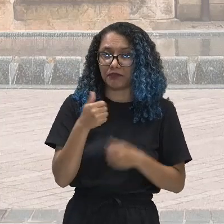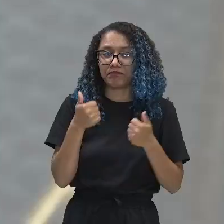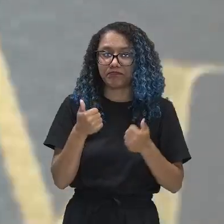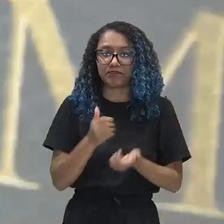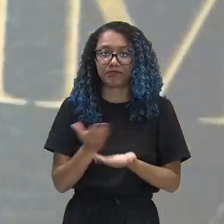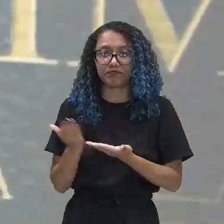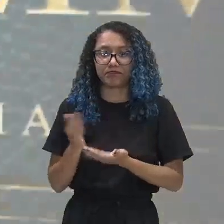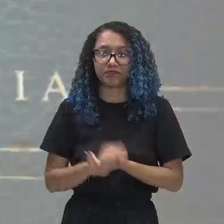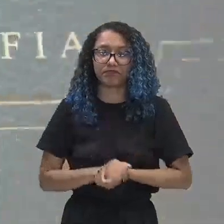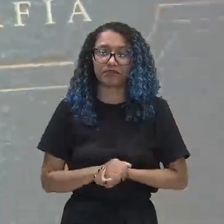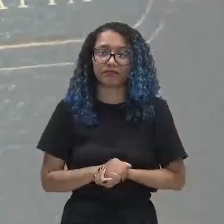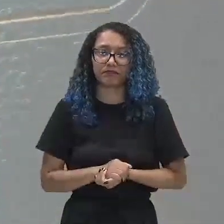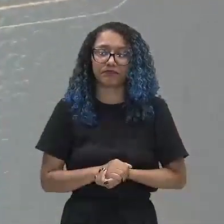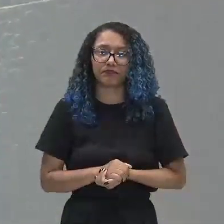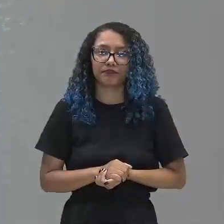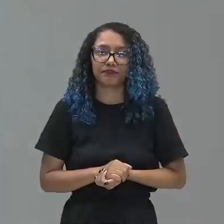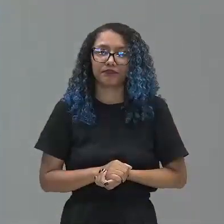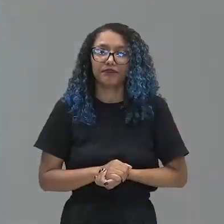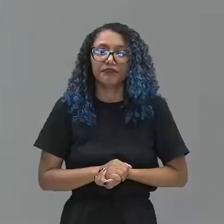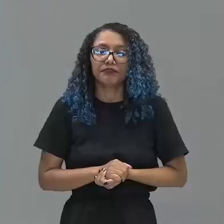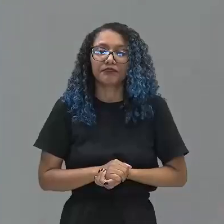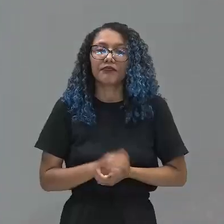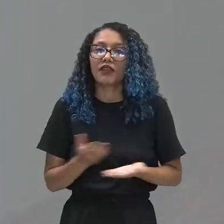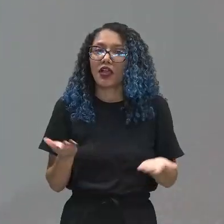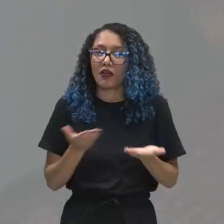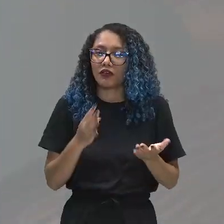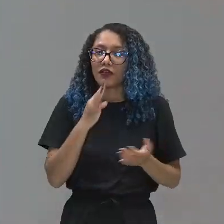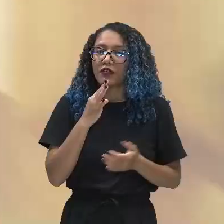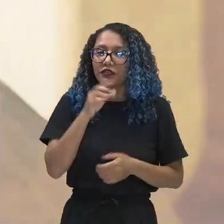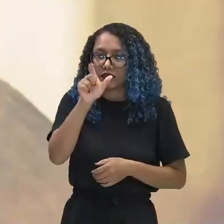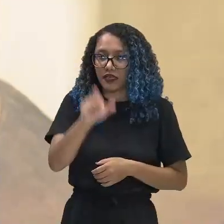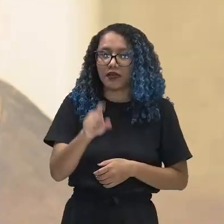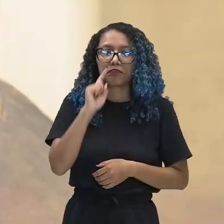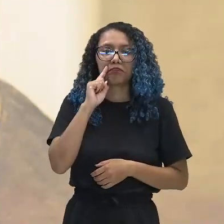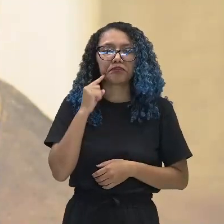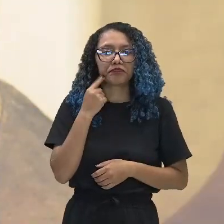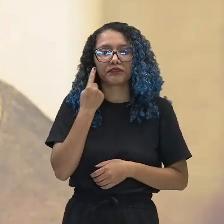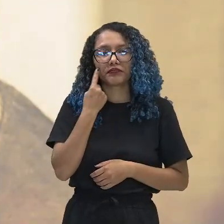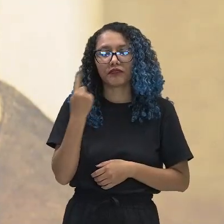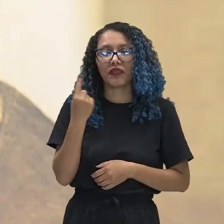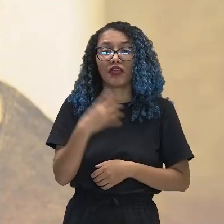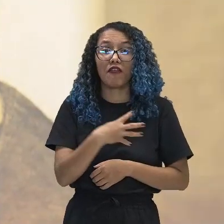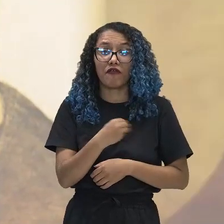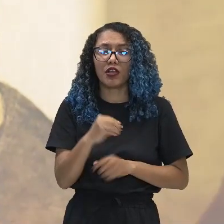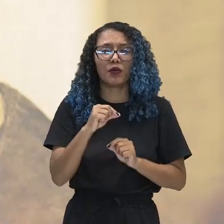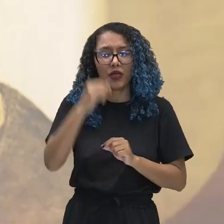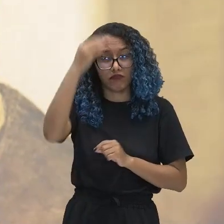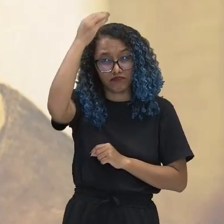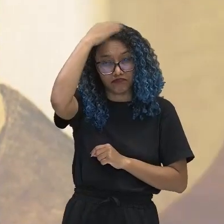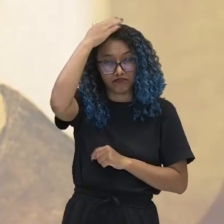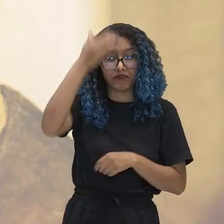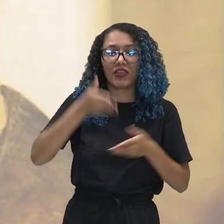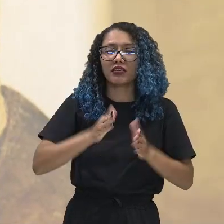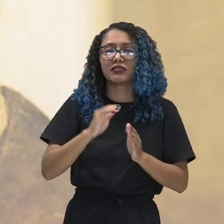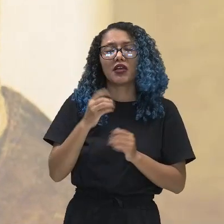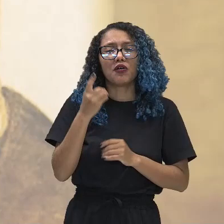Durkheim. Conhecendo Émile Durkheim. Filho de rabino, nasceu em 15 de abril